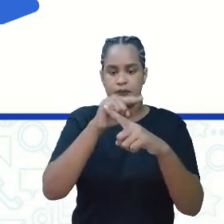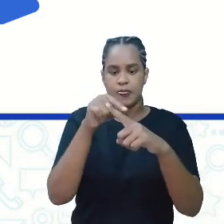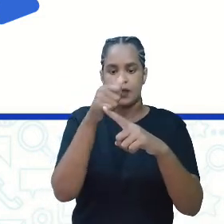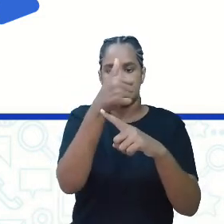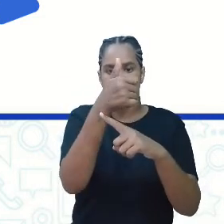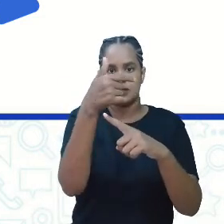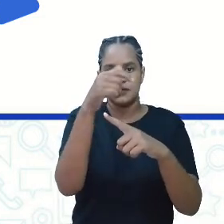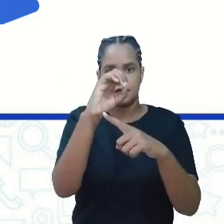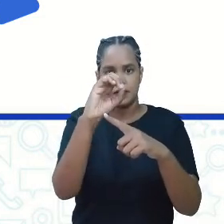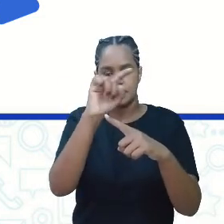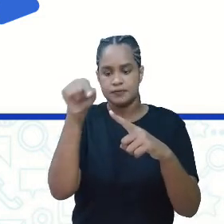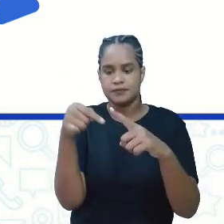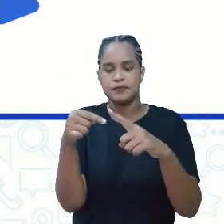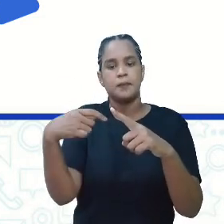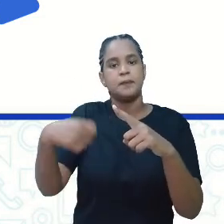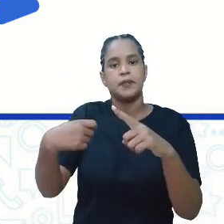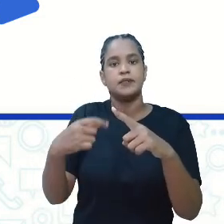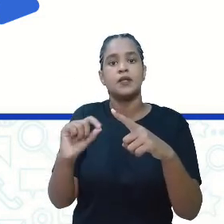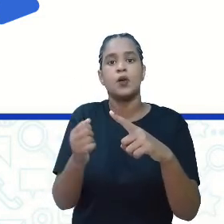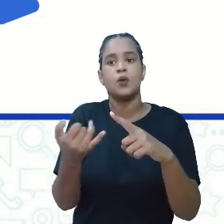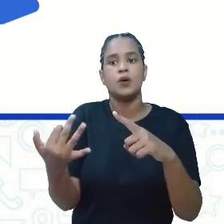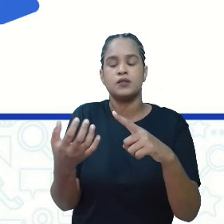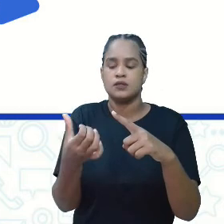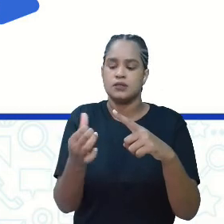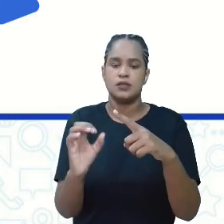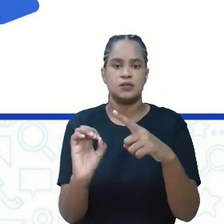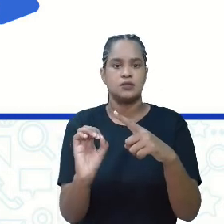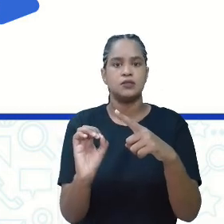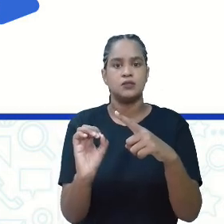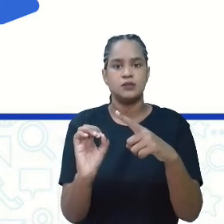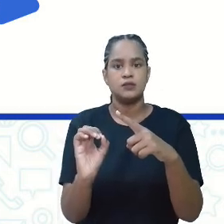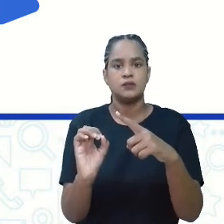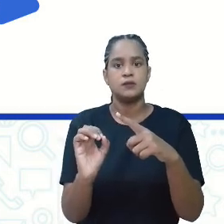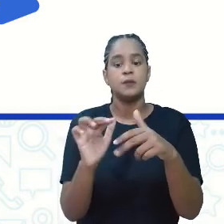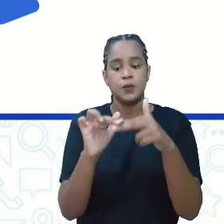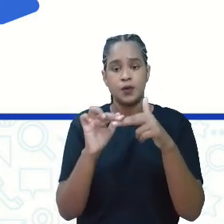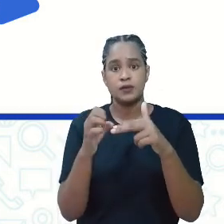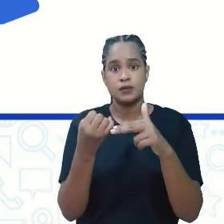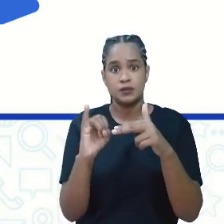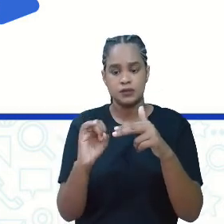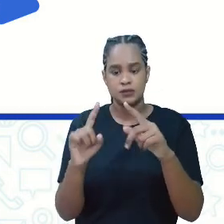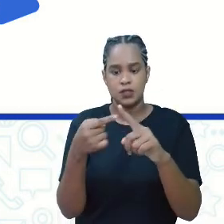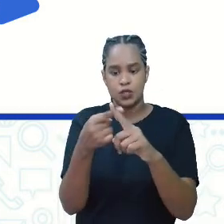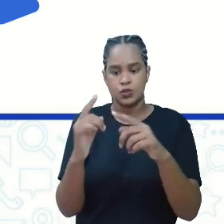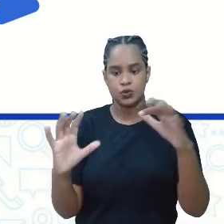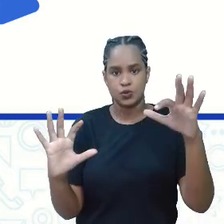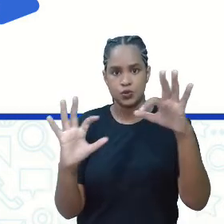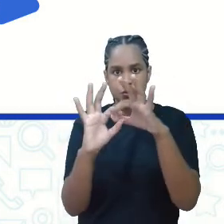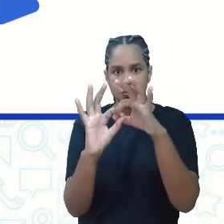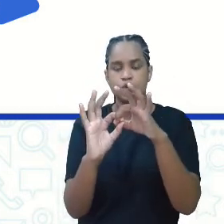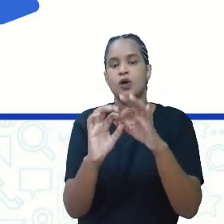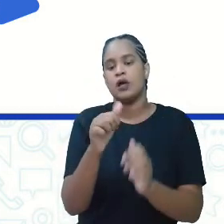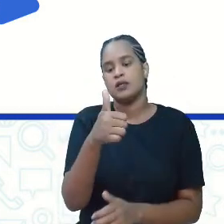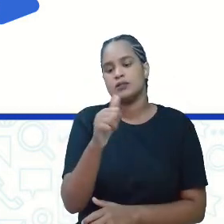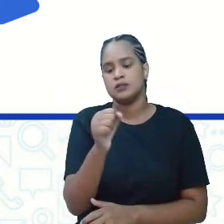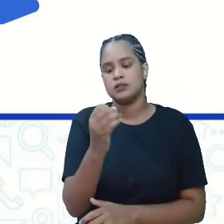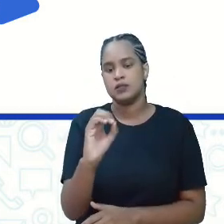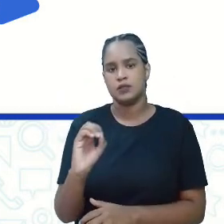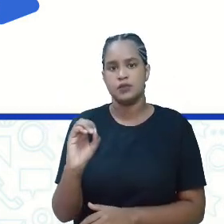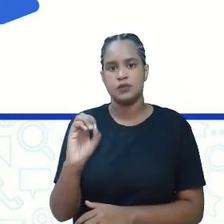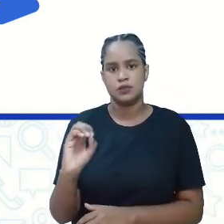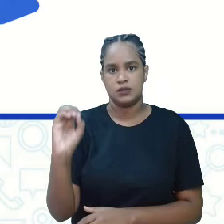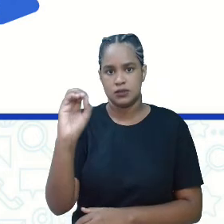mede o outro ângulo? Ele é igual a 60 graus, tá bom? Por quê? Porque a soma entre o 60 e